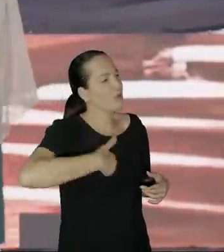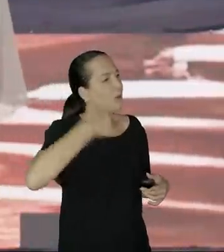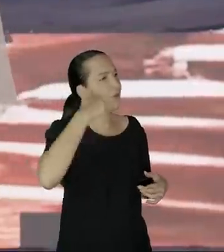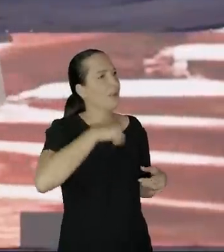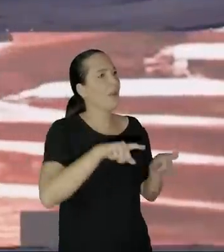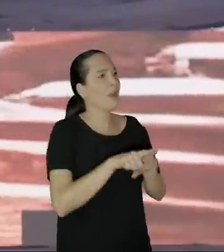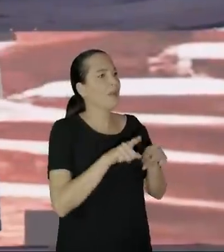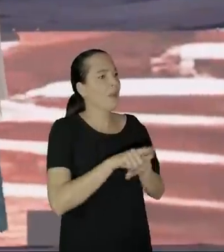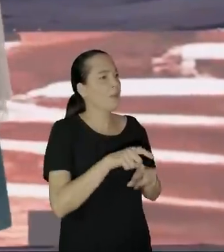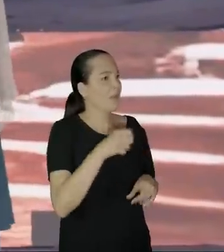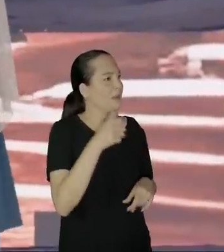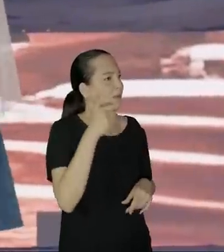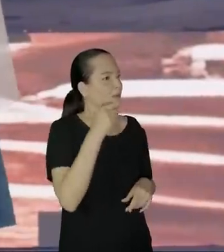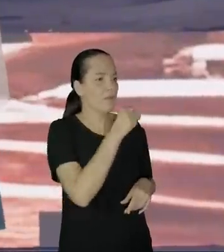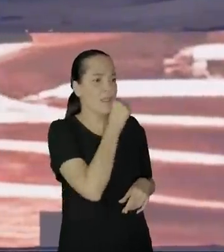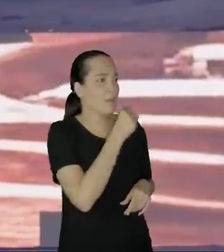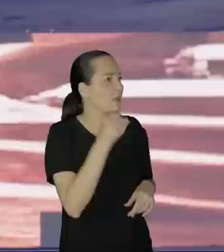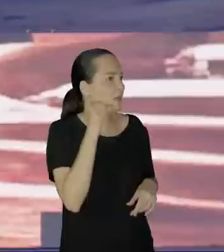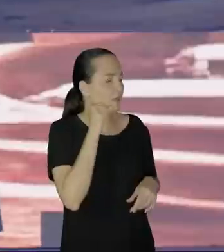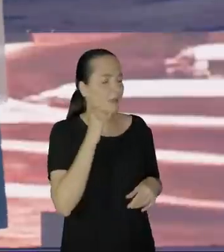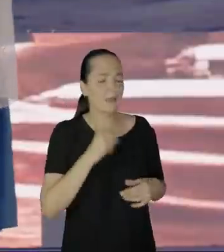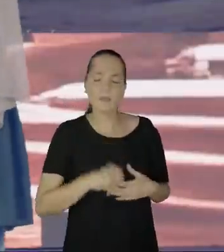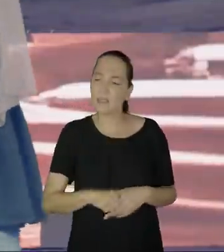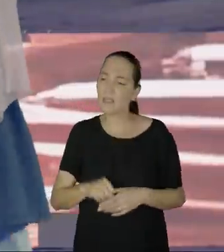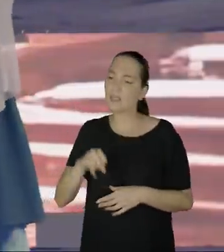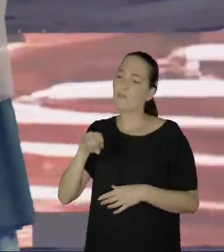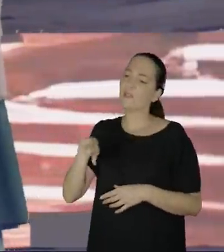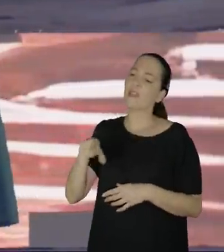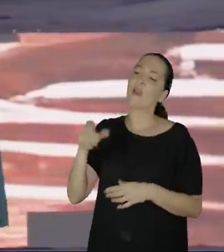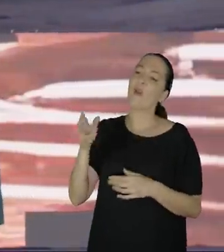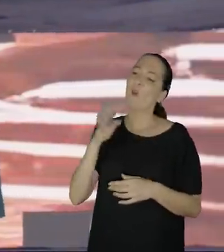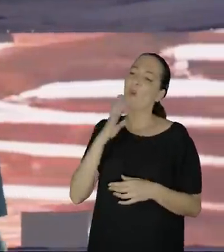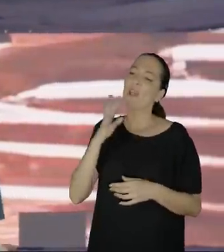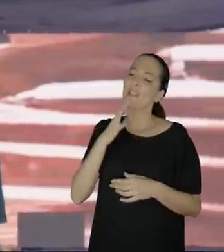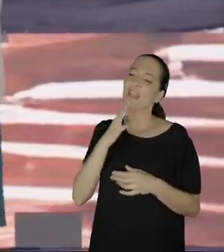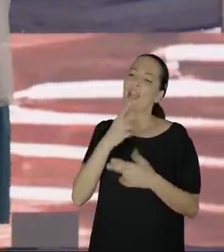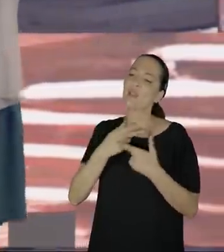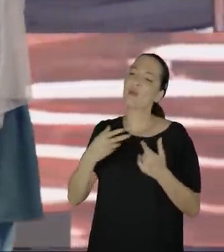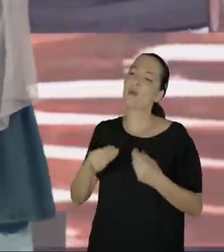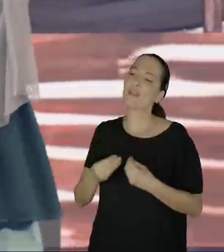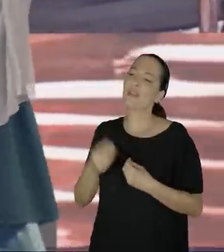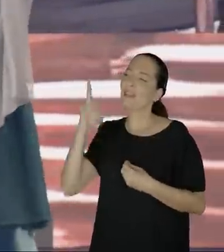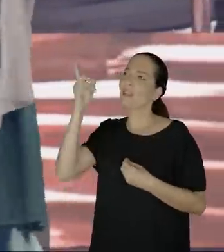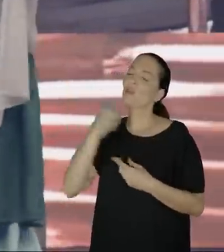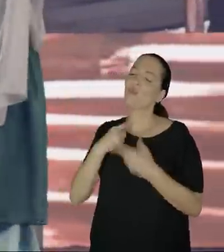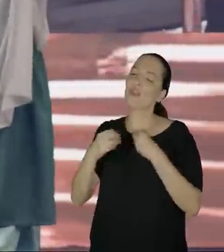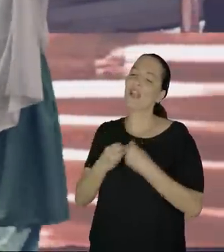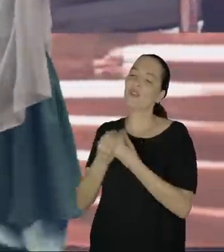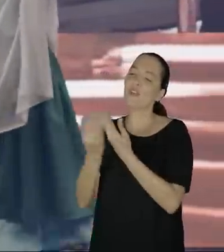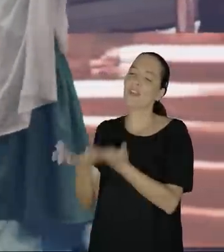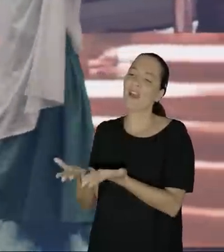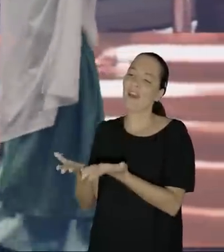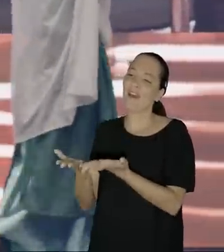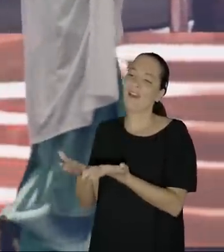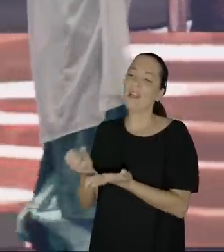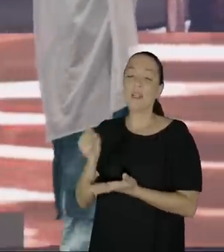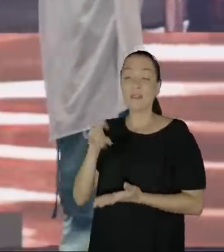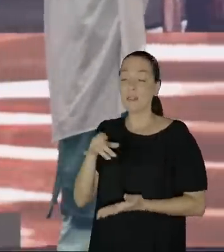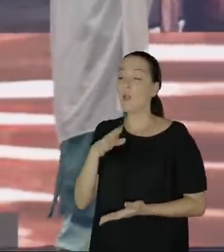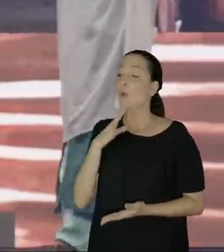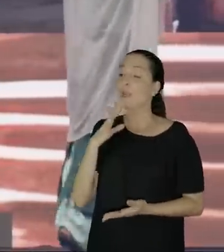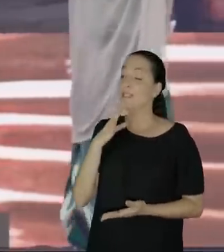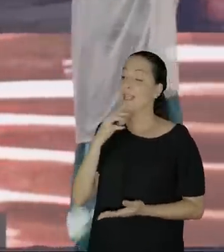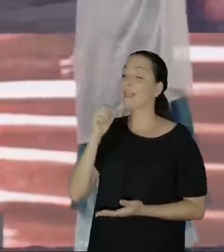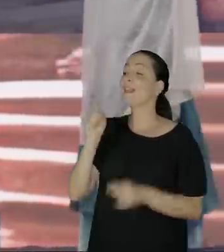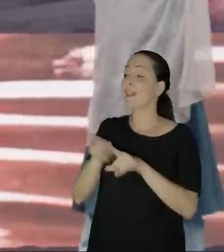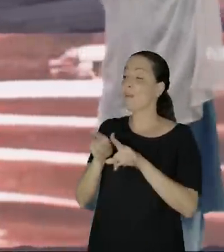sou samaritana. Se conhecesses o dom que Deus tem para dar, e se conhecesses quem te pede desta água,